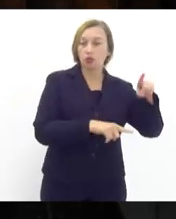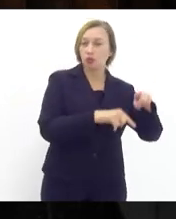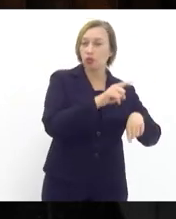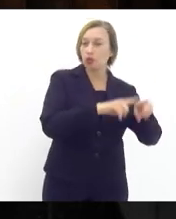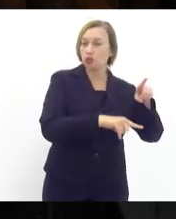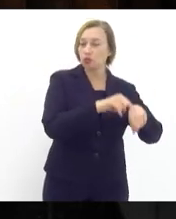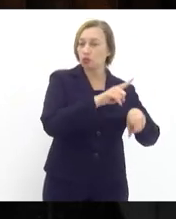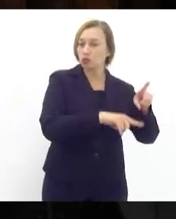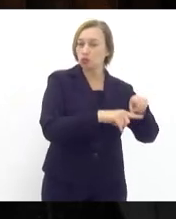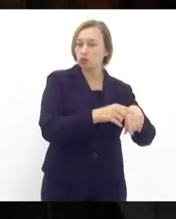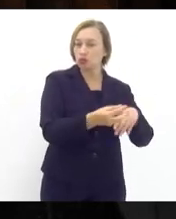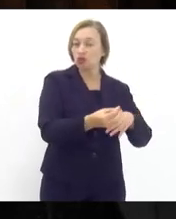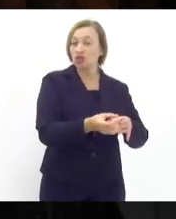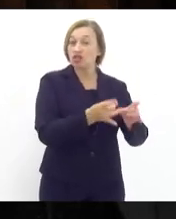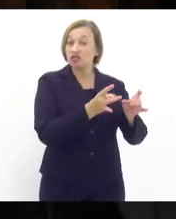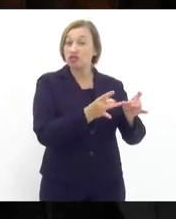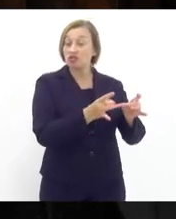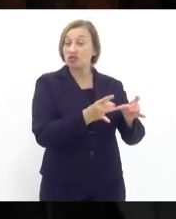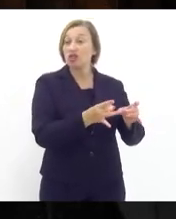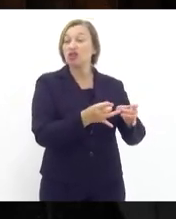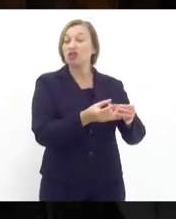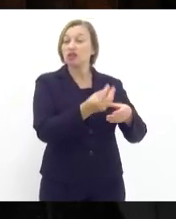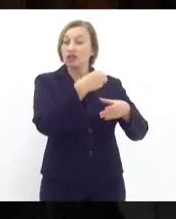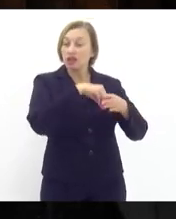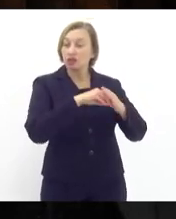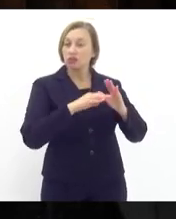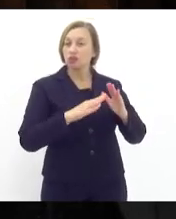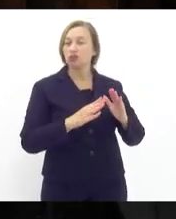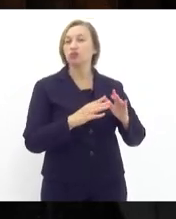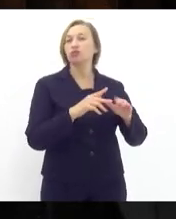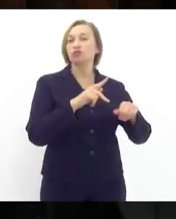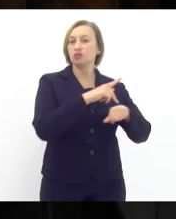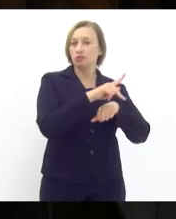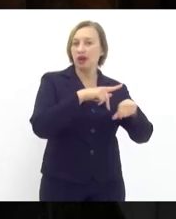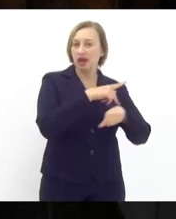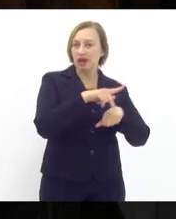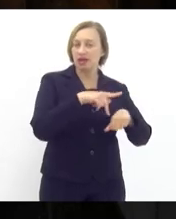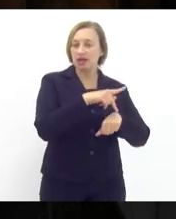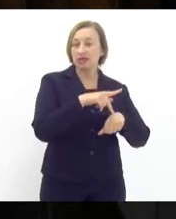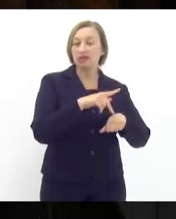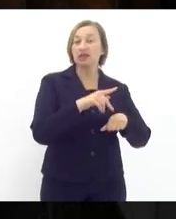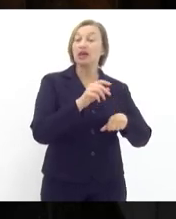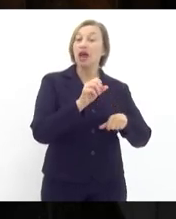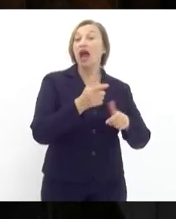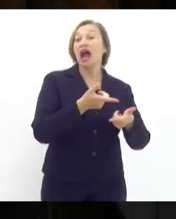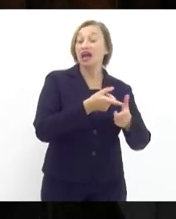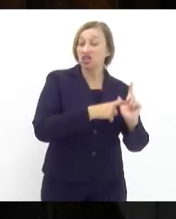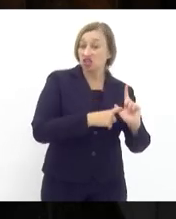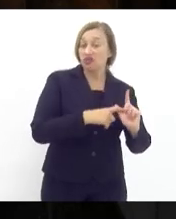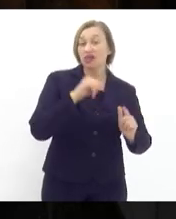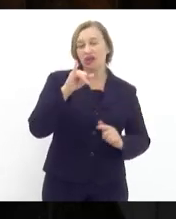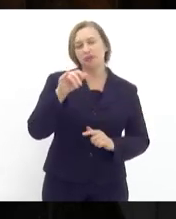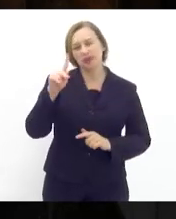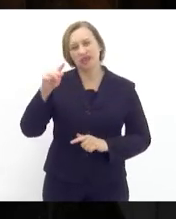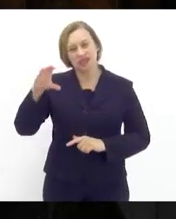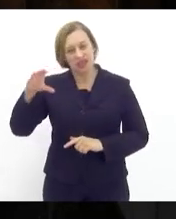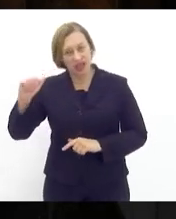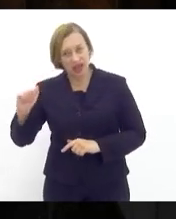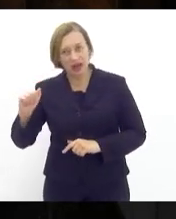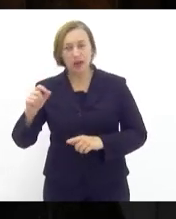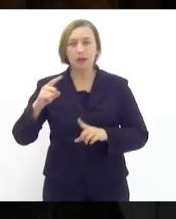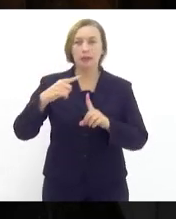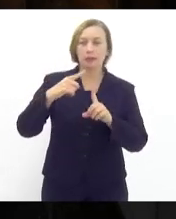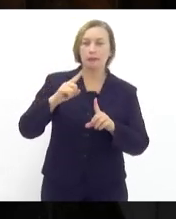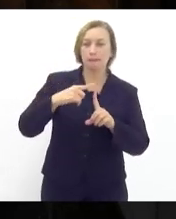público brasileiro Então nossa dívida tem que ser IPCA mas dois pontos percentuais